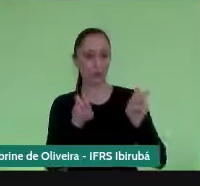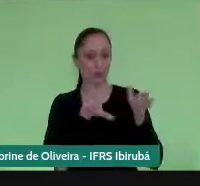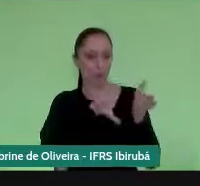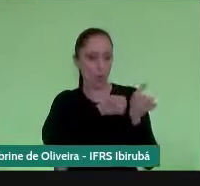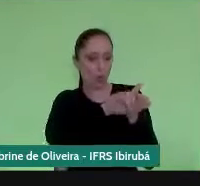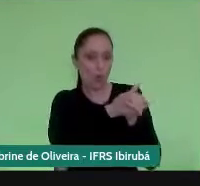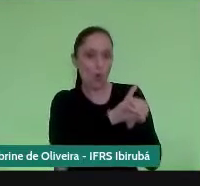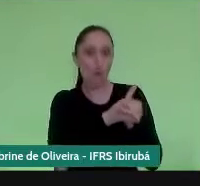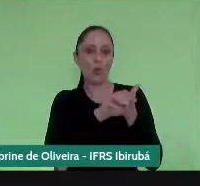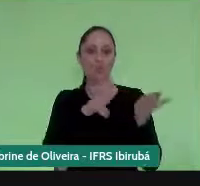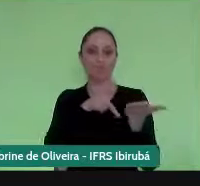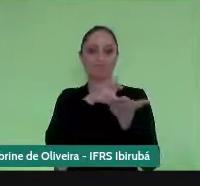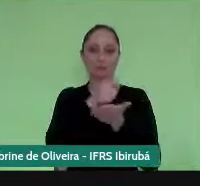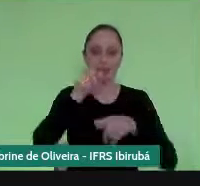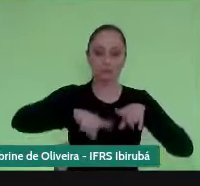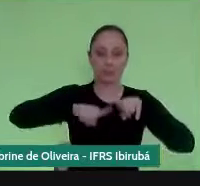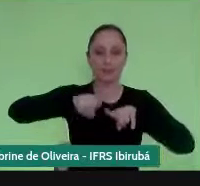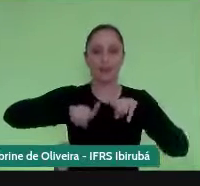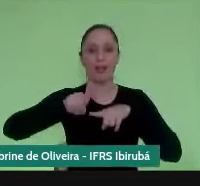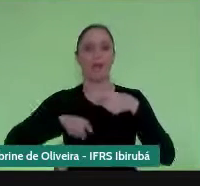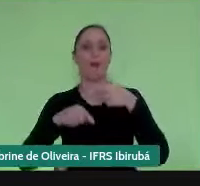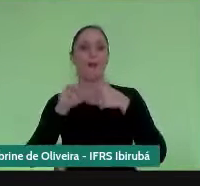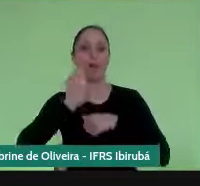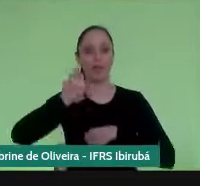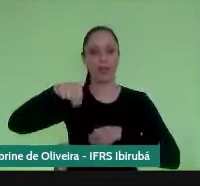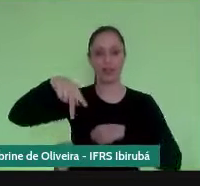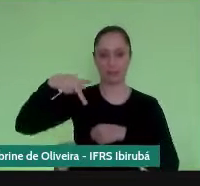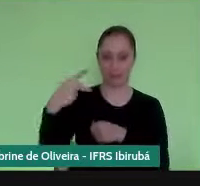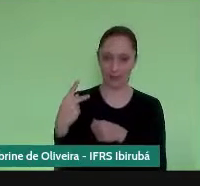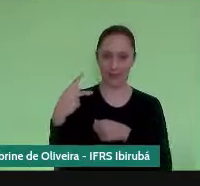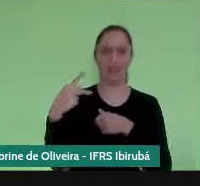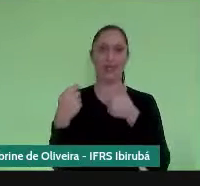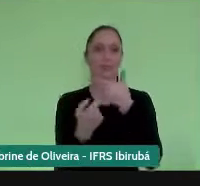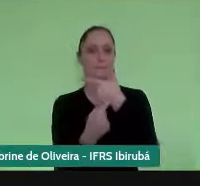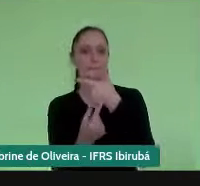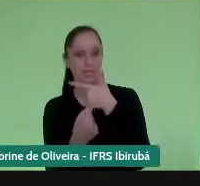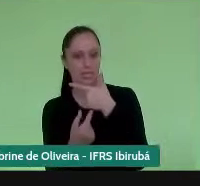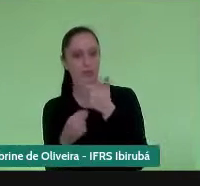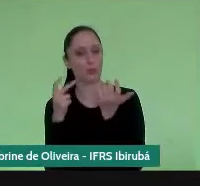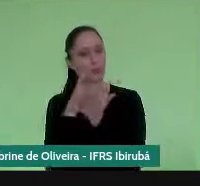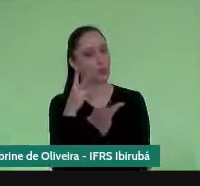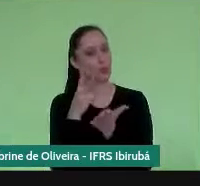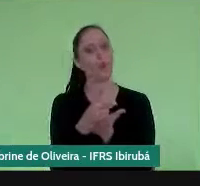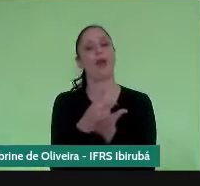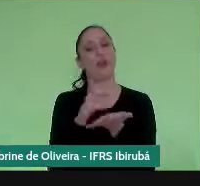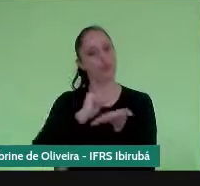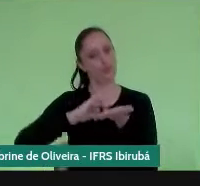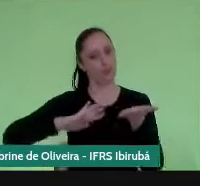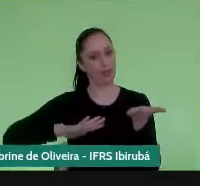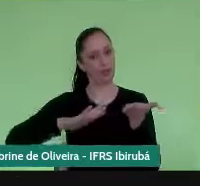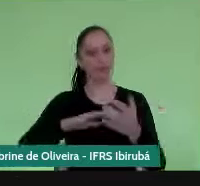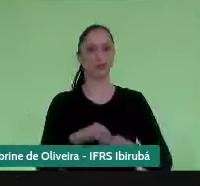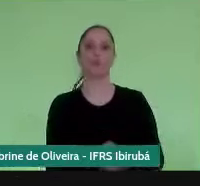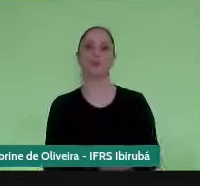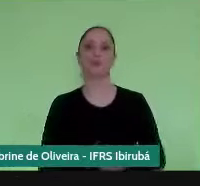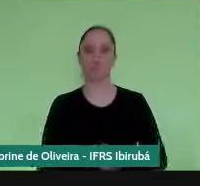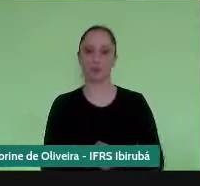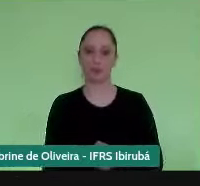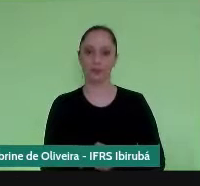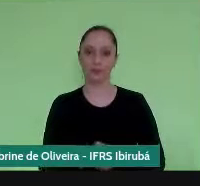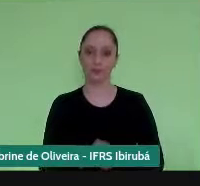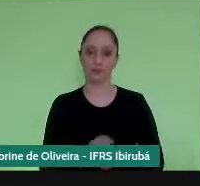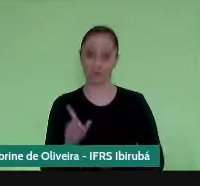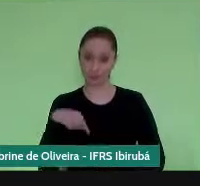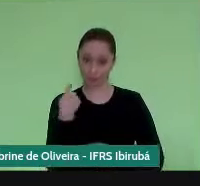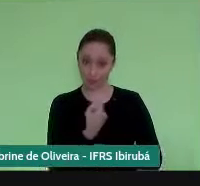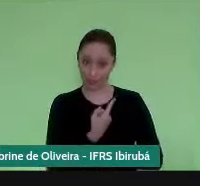Meet, ou ferramenta da RNP, para a continuidade das atividades. Nós fomos investindo